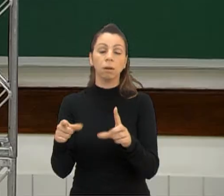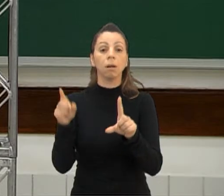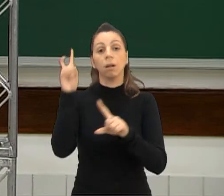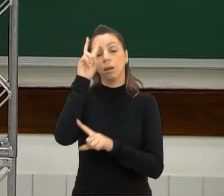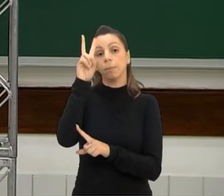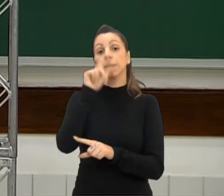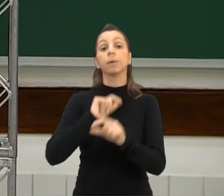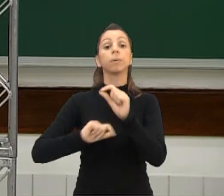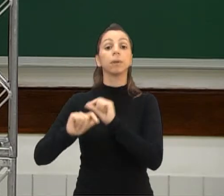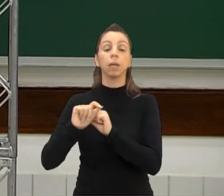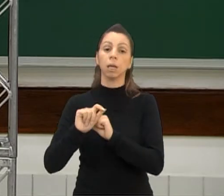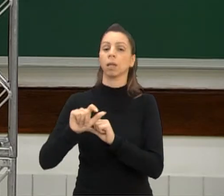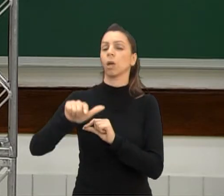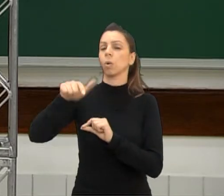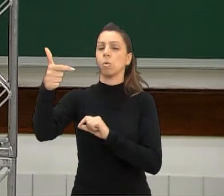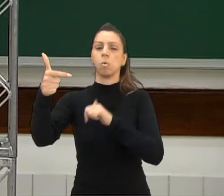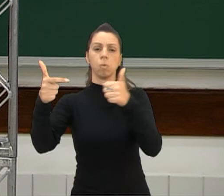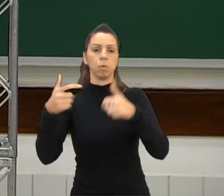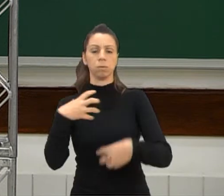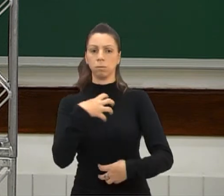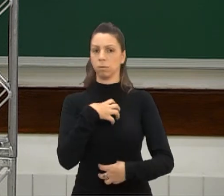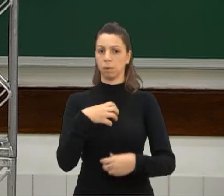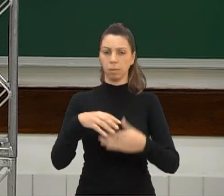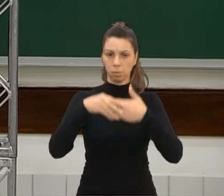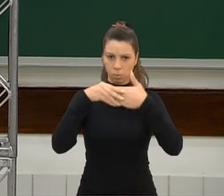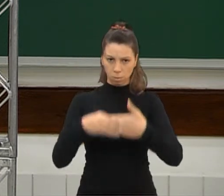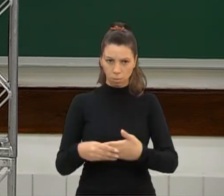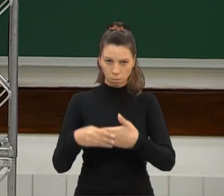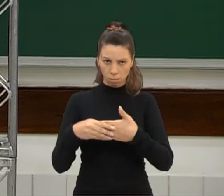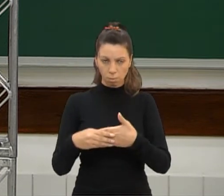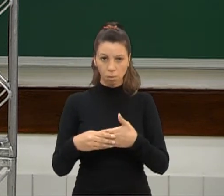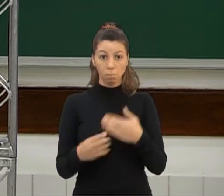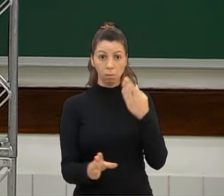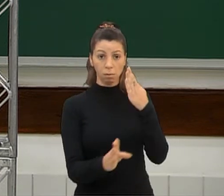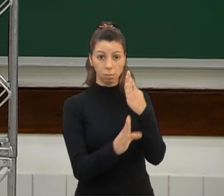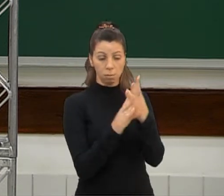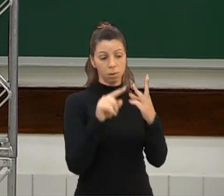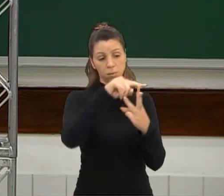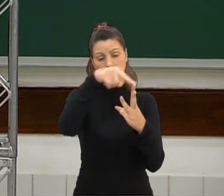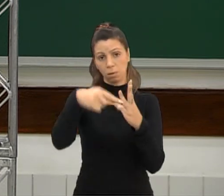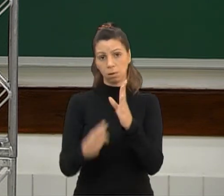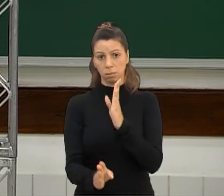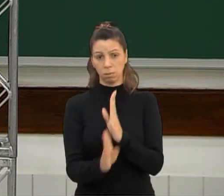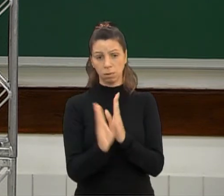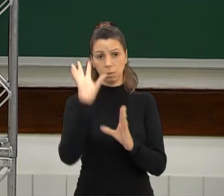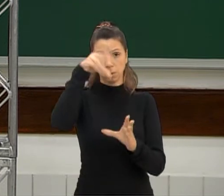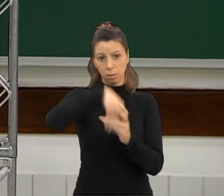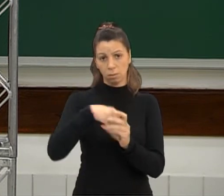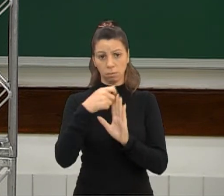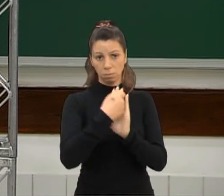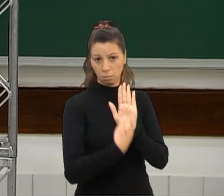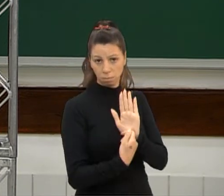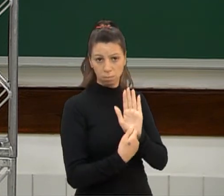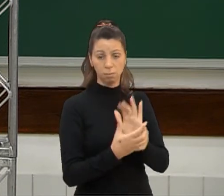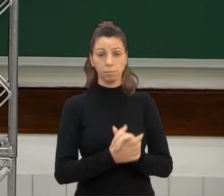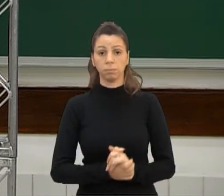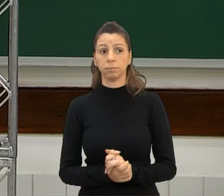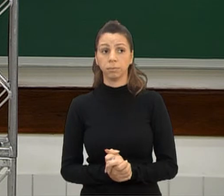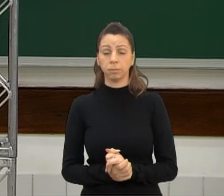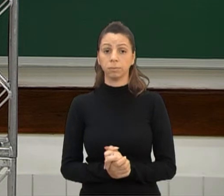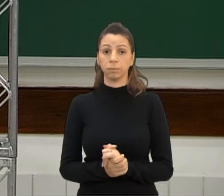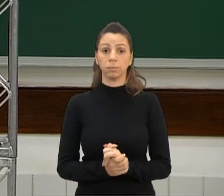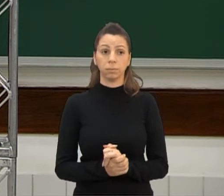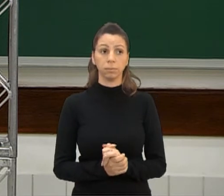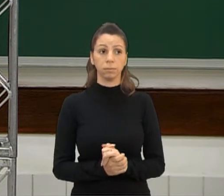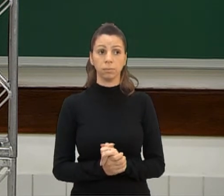saudar também. Essas são algumas das formas, inclusive nós encontramos essas formas lá no texto, tá? Para contestar